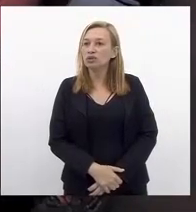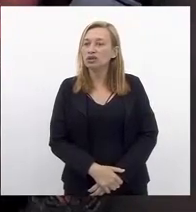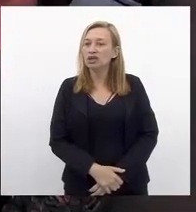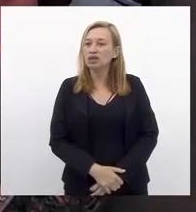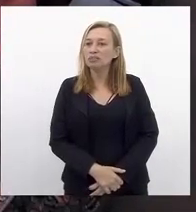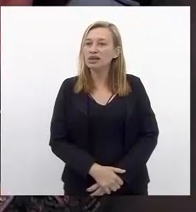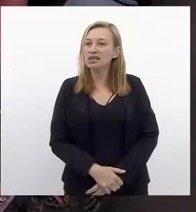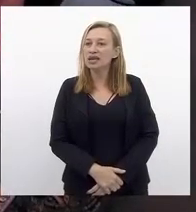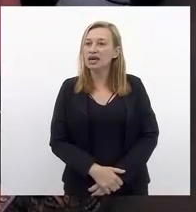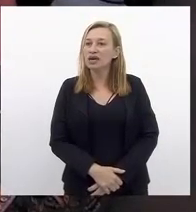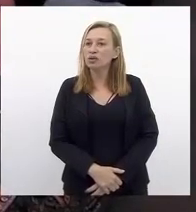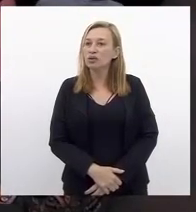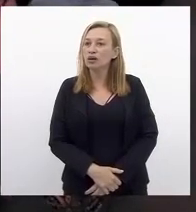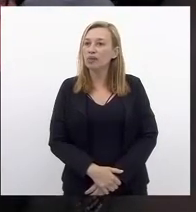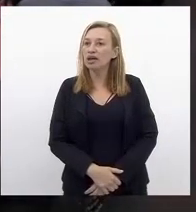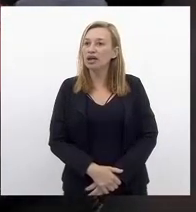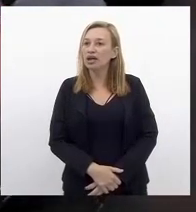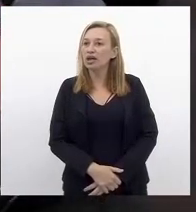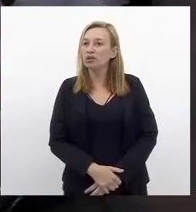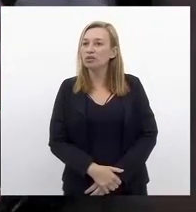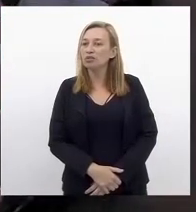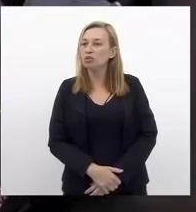E aí